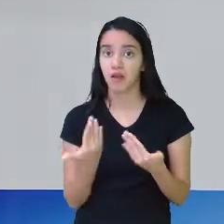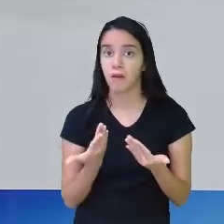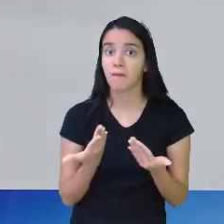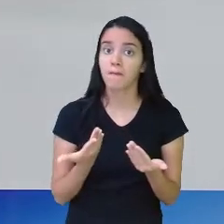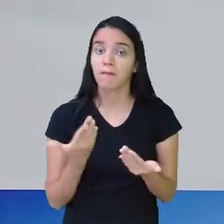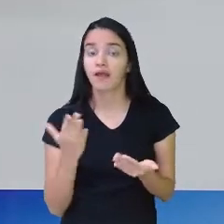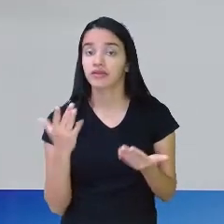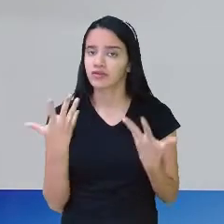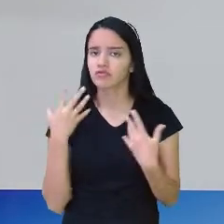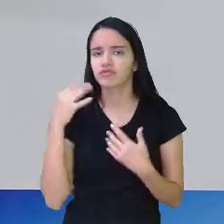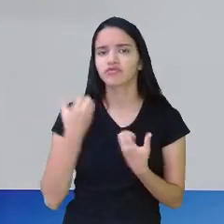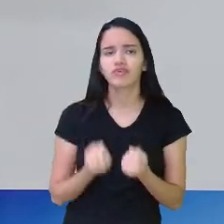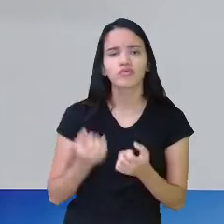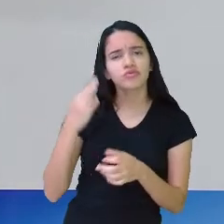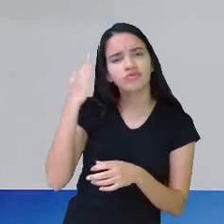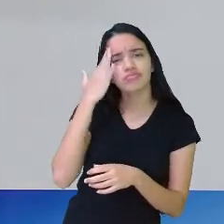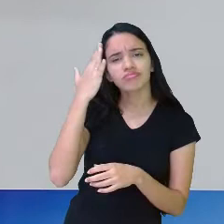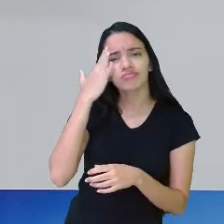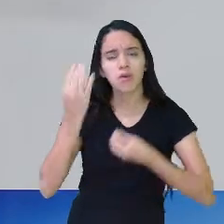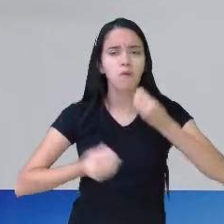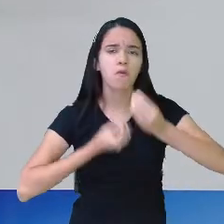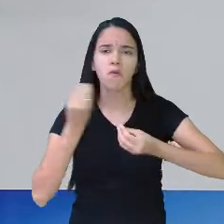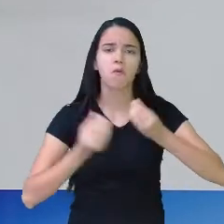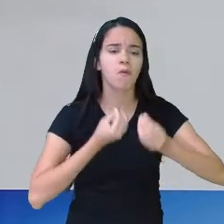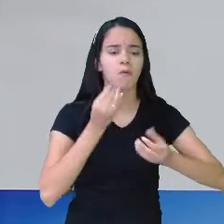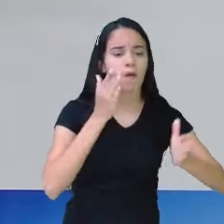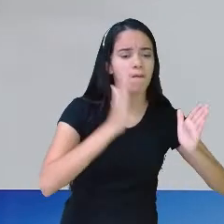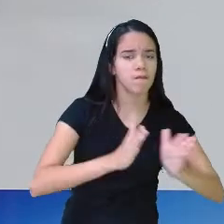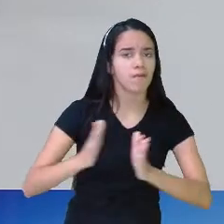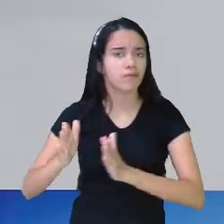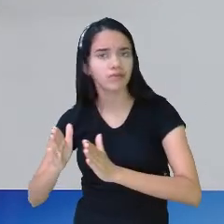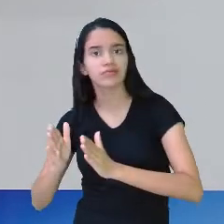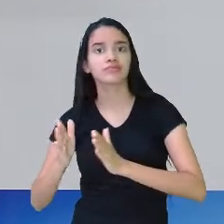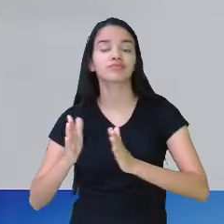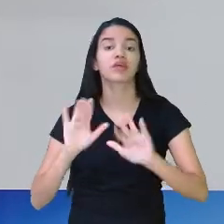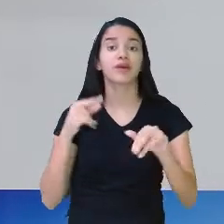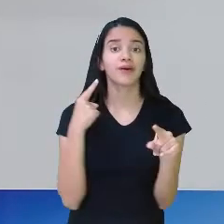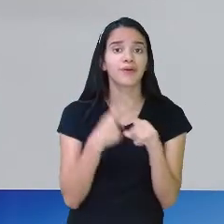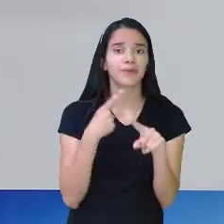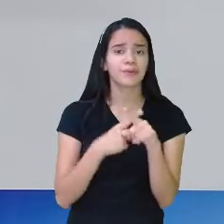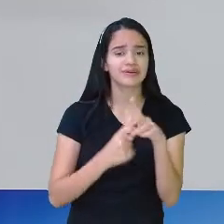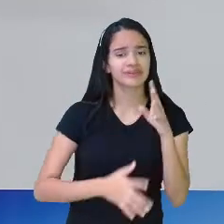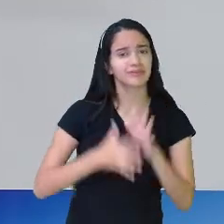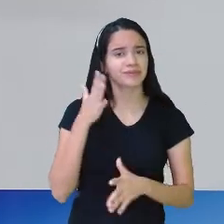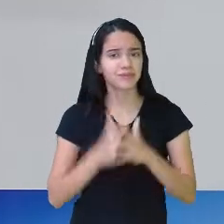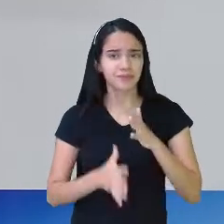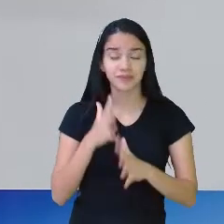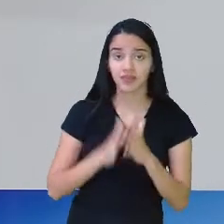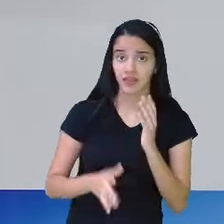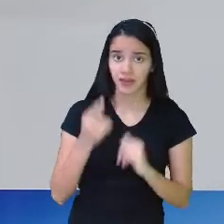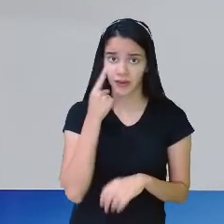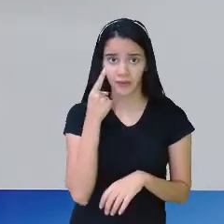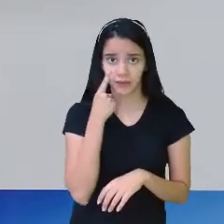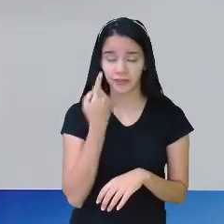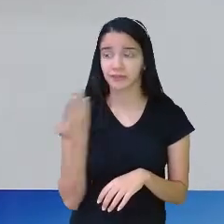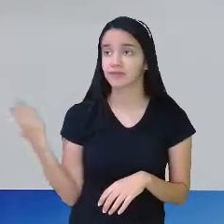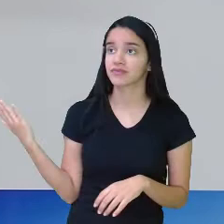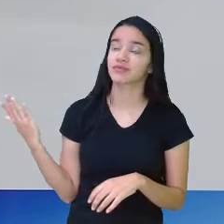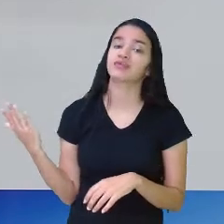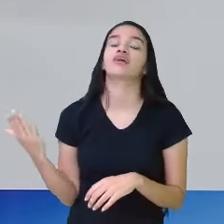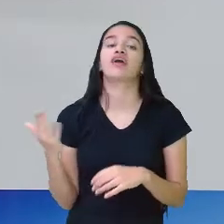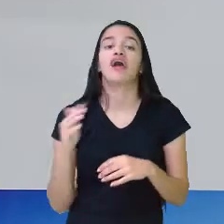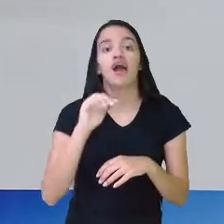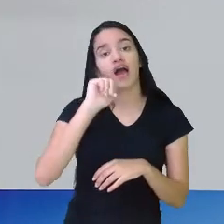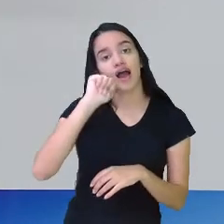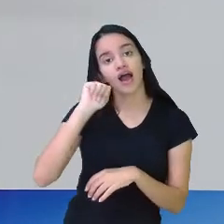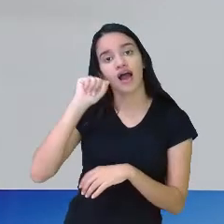Então, vamos entender como é que acontece a divisão das terras? Porque é meio complicado. Olha só, a aldeia,